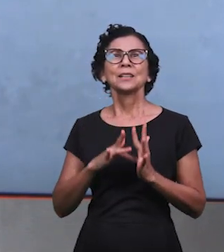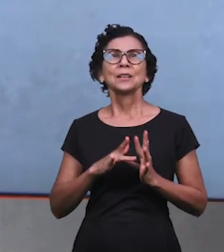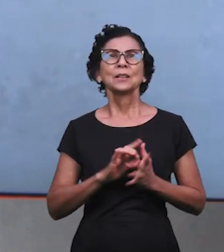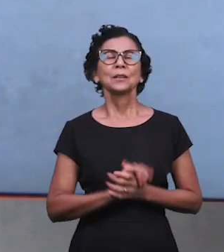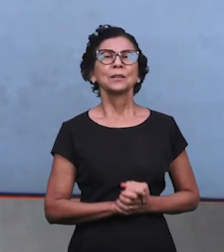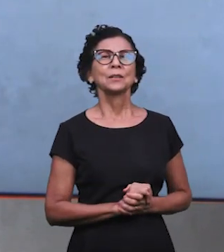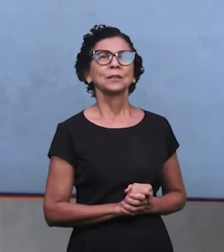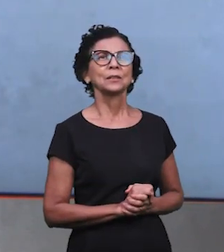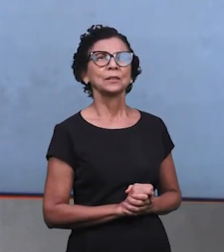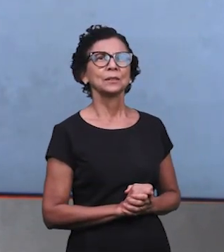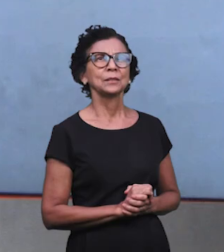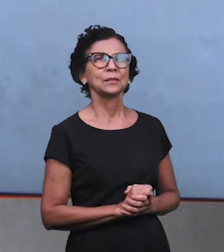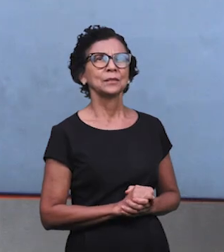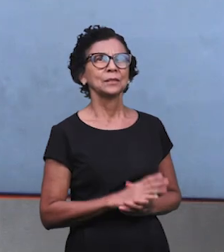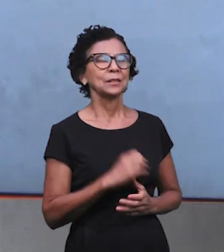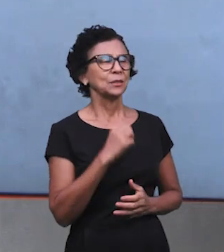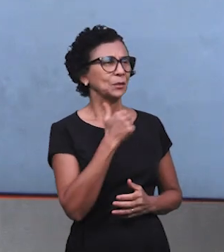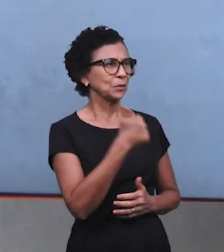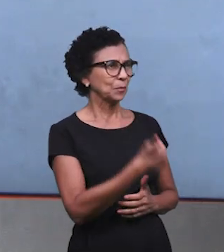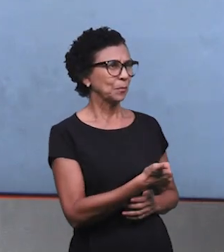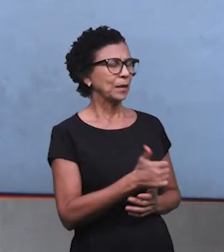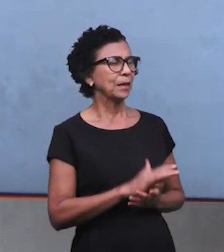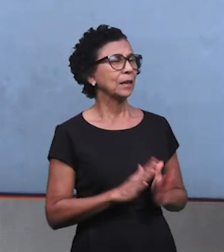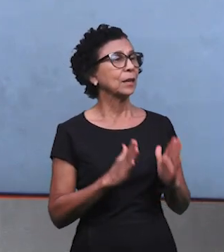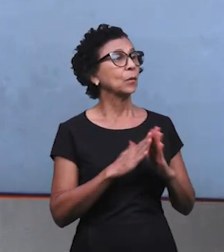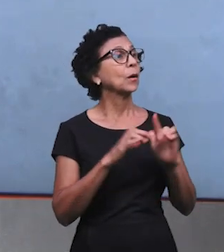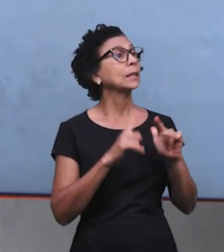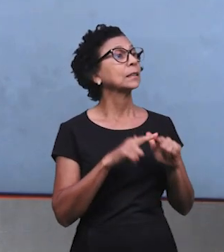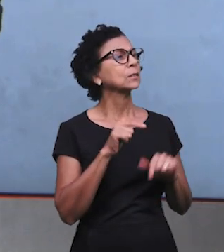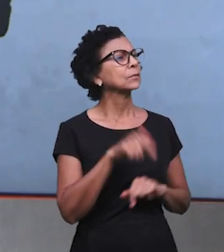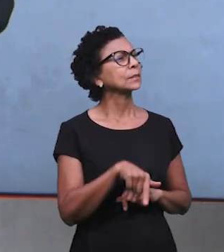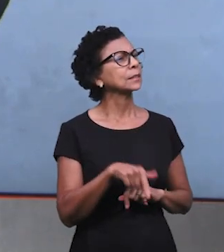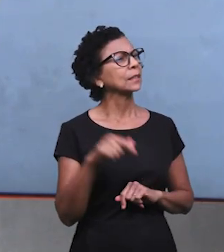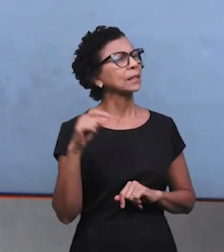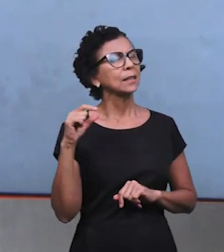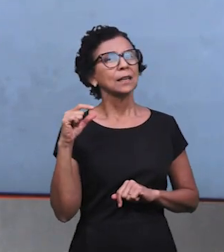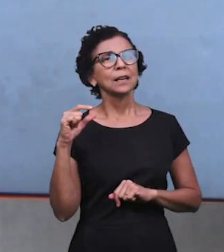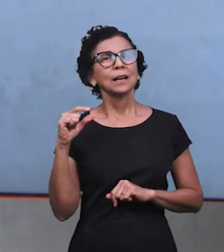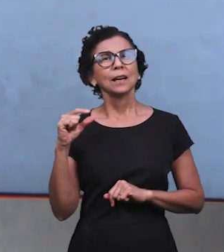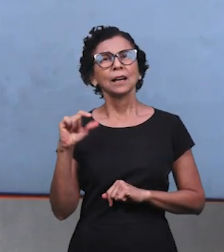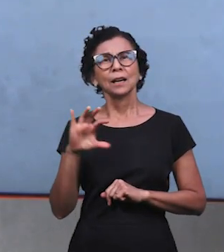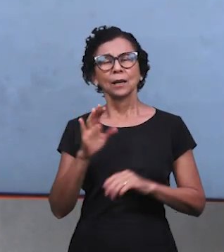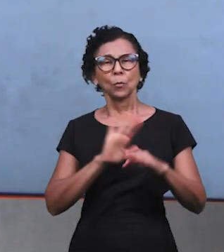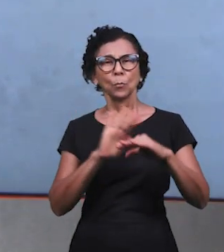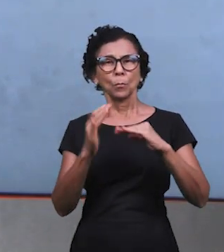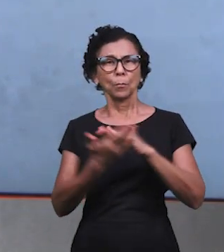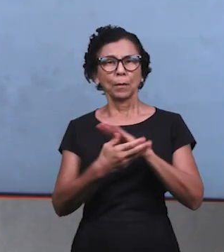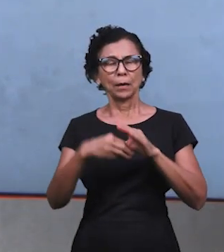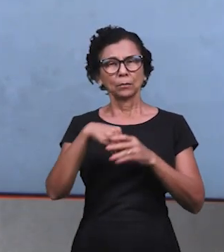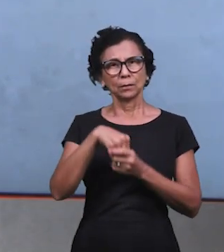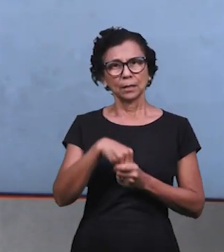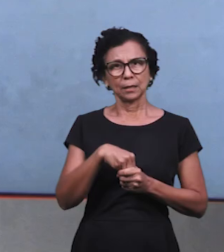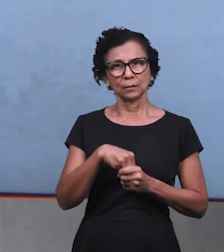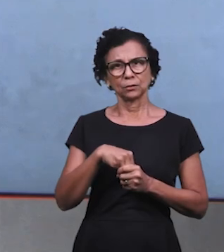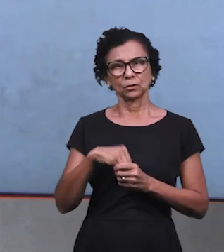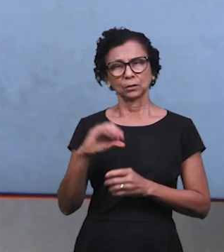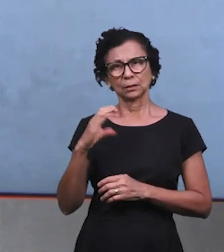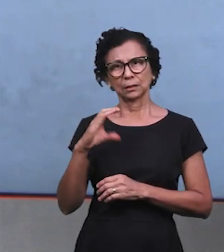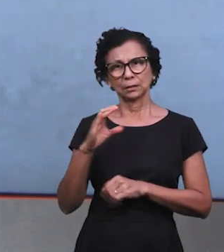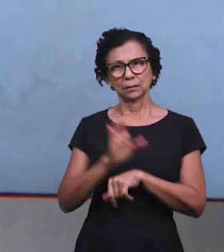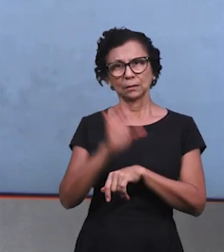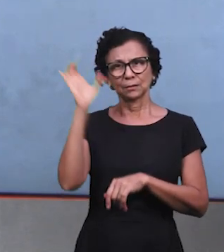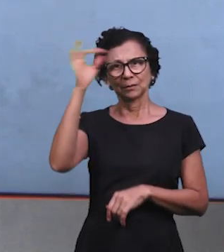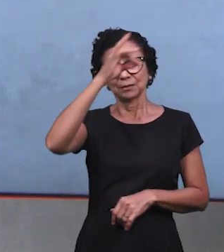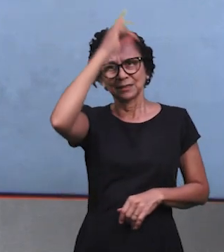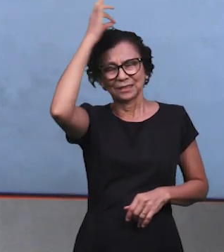qual igreja você é, Cecília? Eu sou da igreja de Santa Bárbara 1, em Cariacica. Isso aí. Santa Bárbara é um bairro aqui na região na cidade de